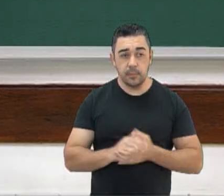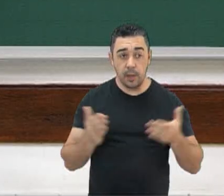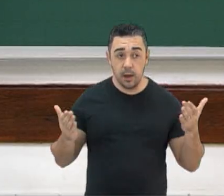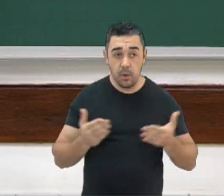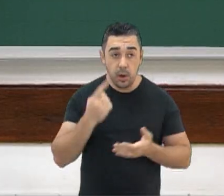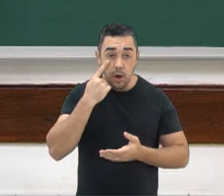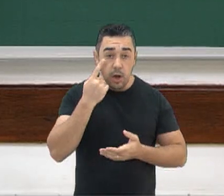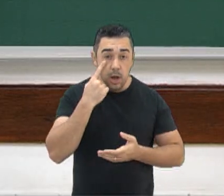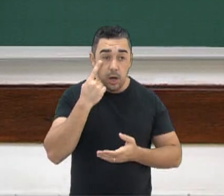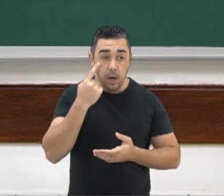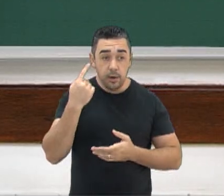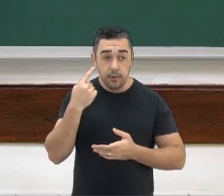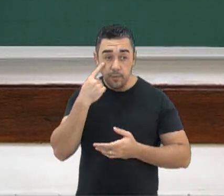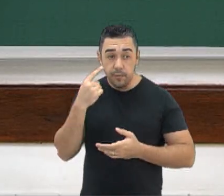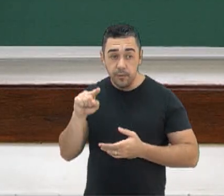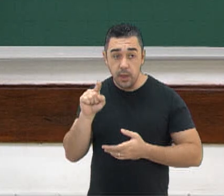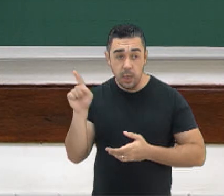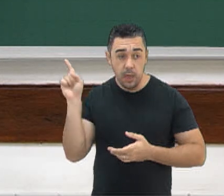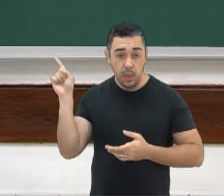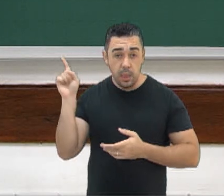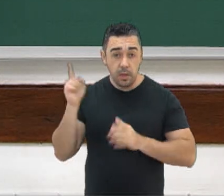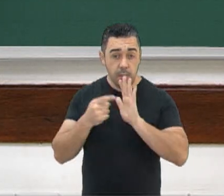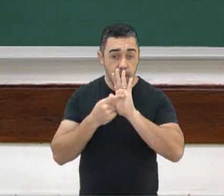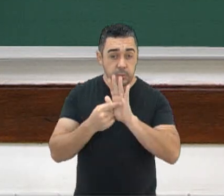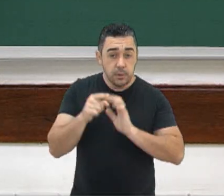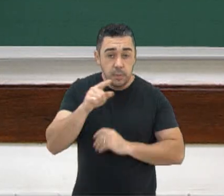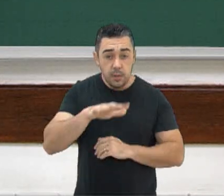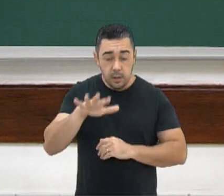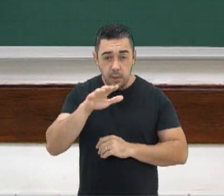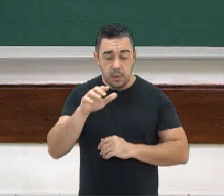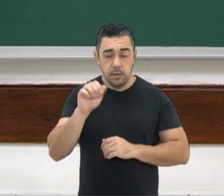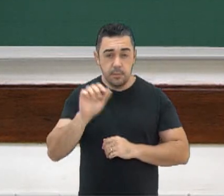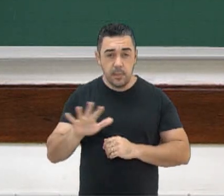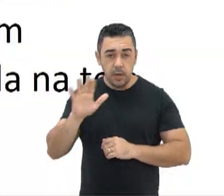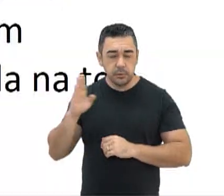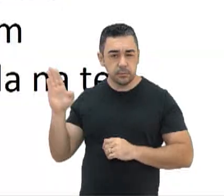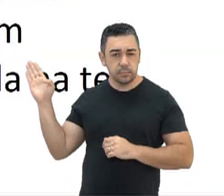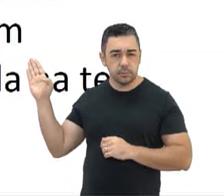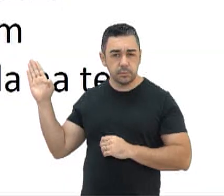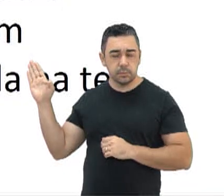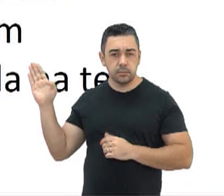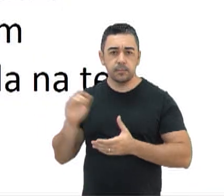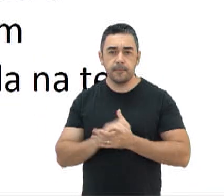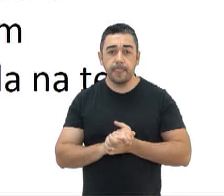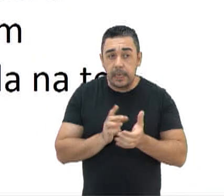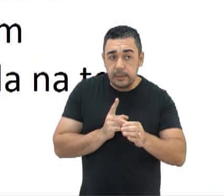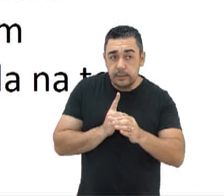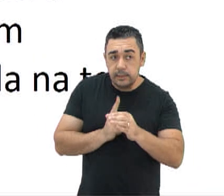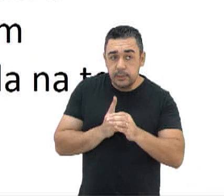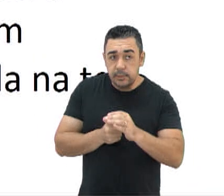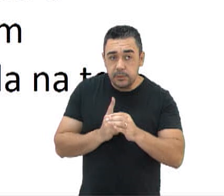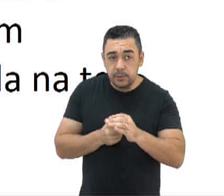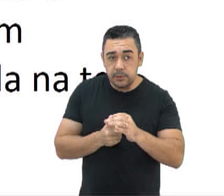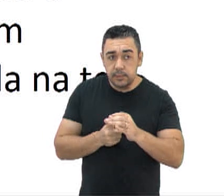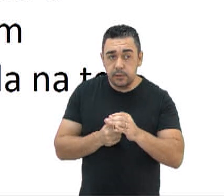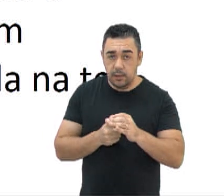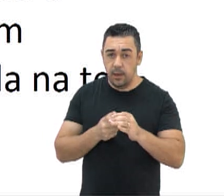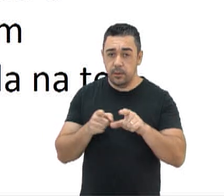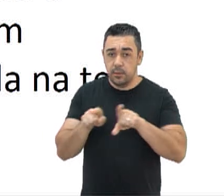Agora, nós vamos analisar esse fragmento e observar a imagem. Sobre a cidade e o braço de